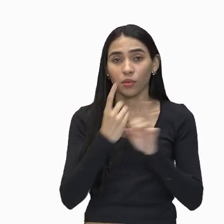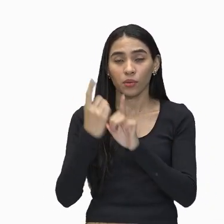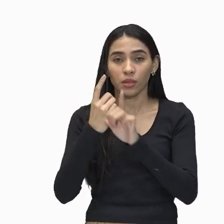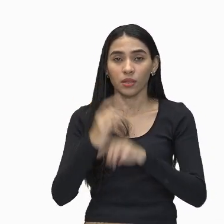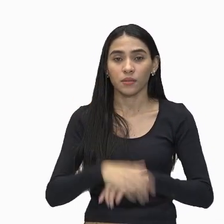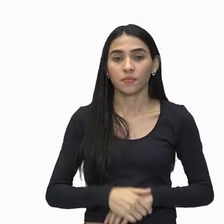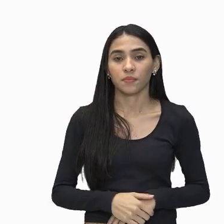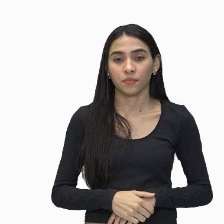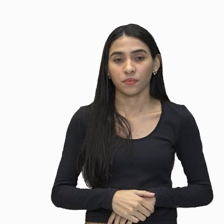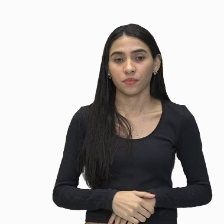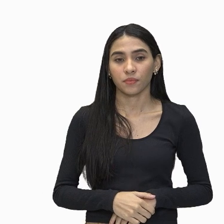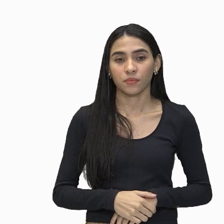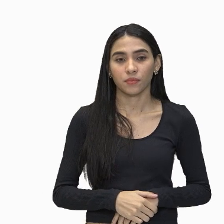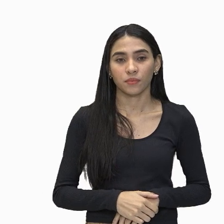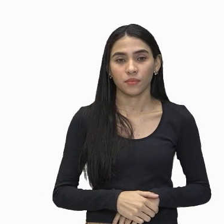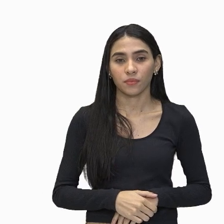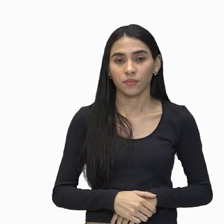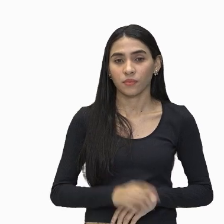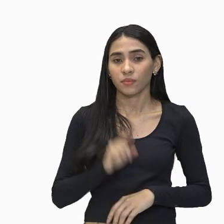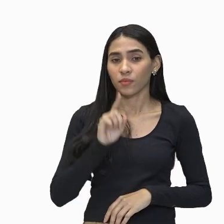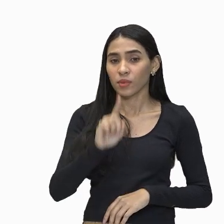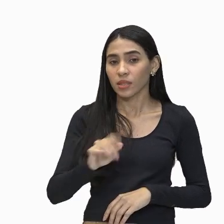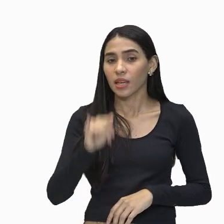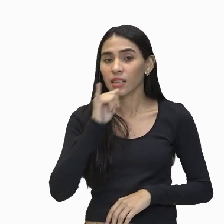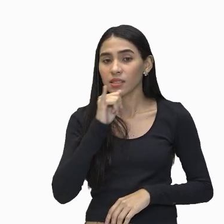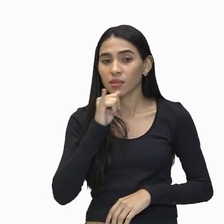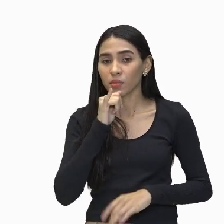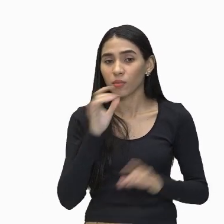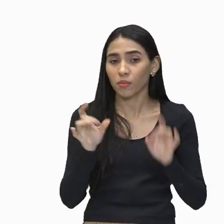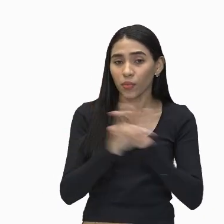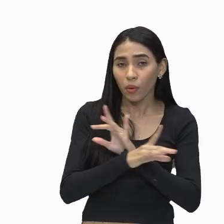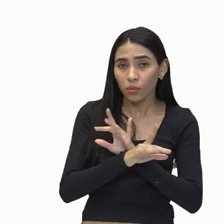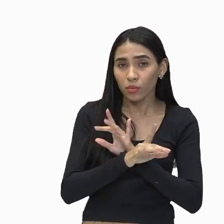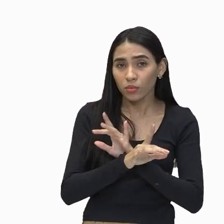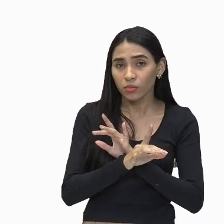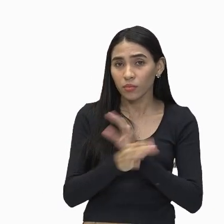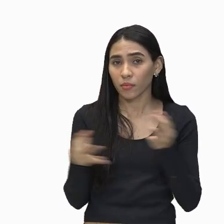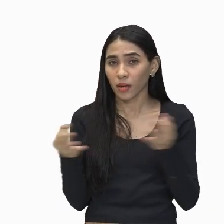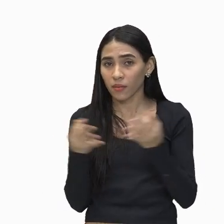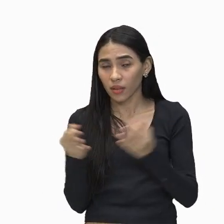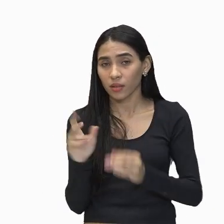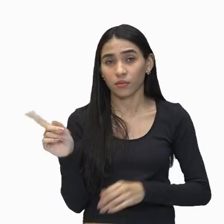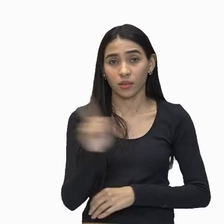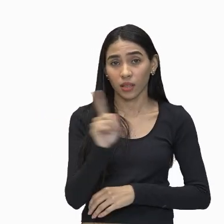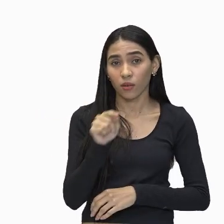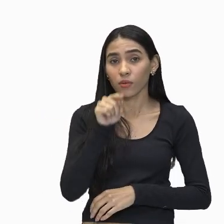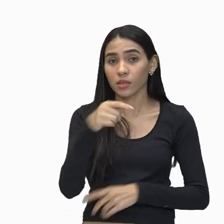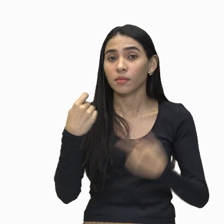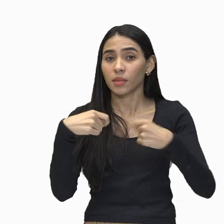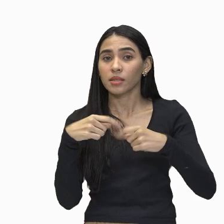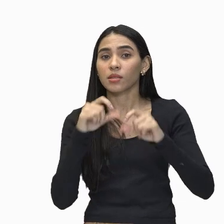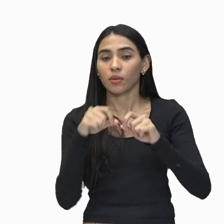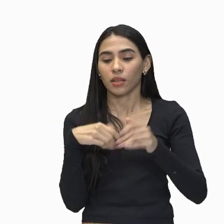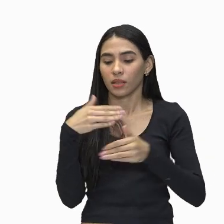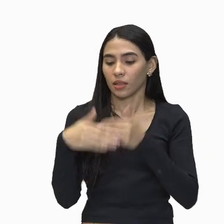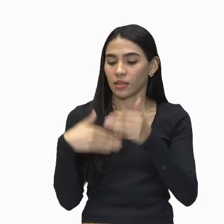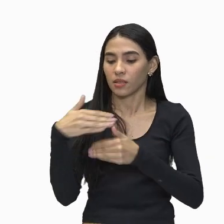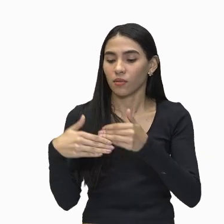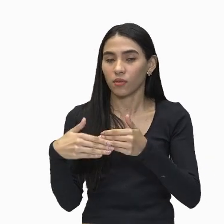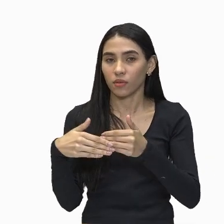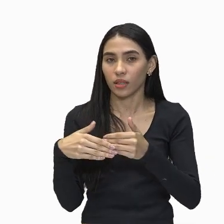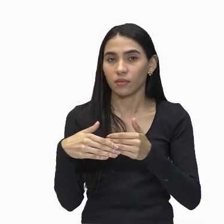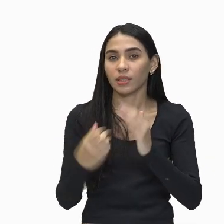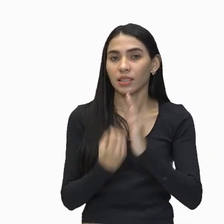aquilo que ainda não é. Você não está pronto, não está acabado. Você precisa do quê? Construir um